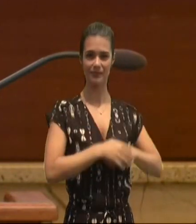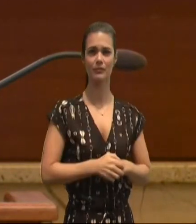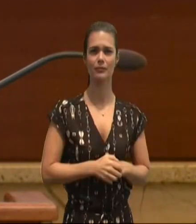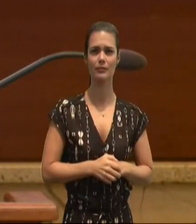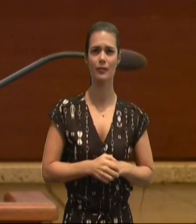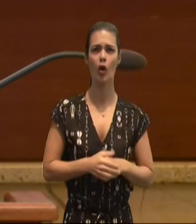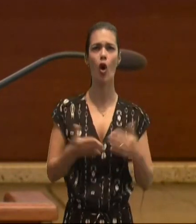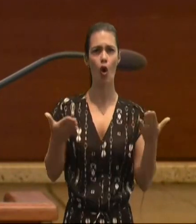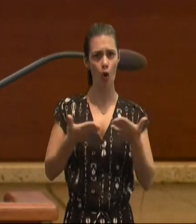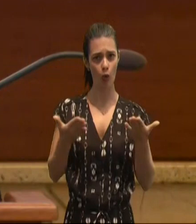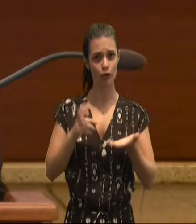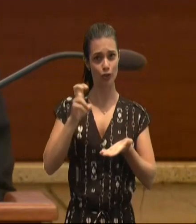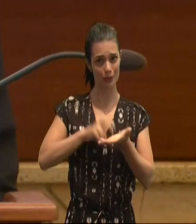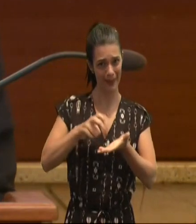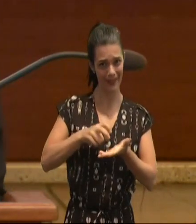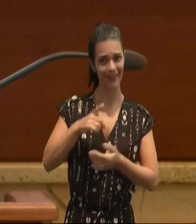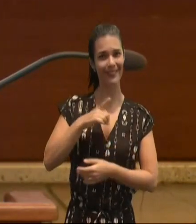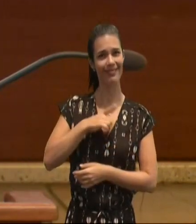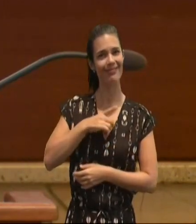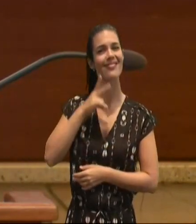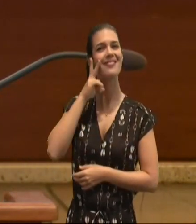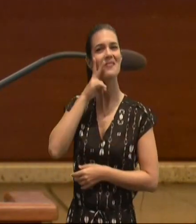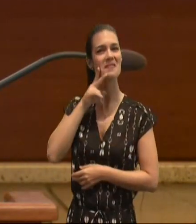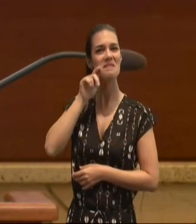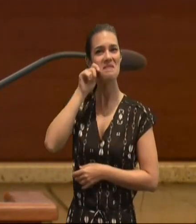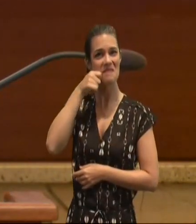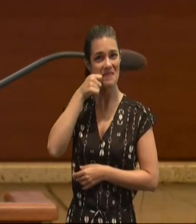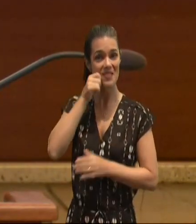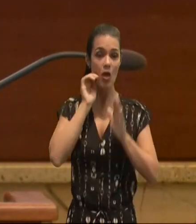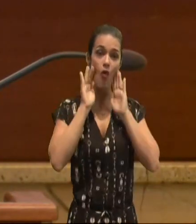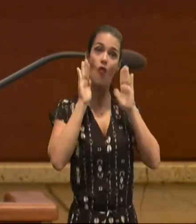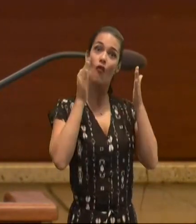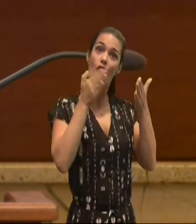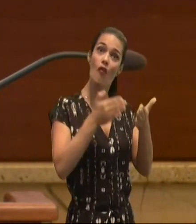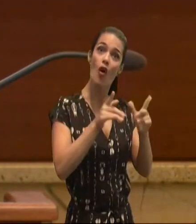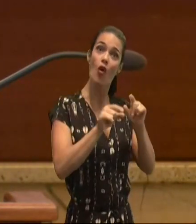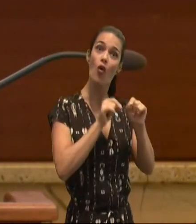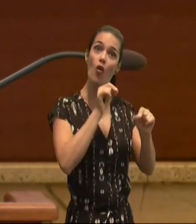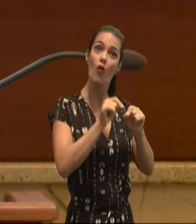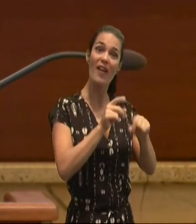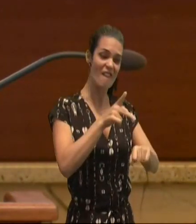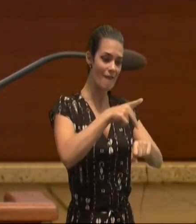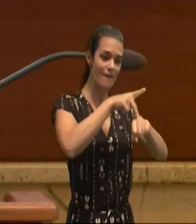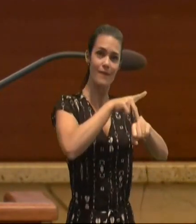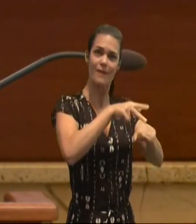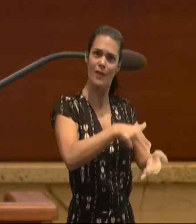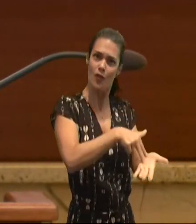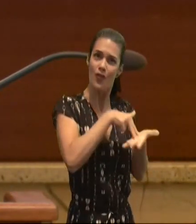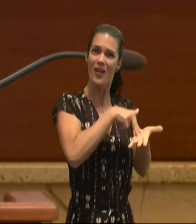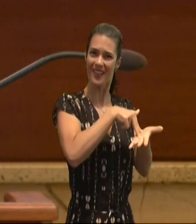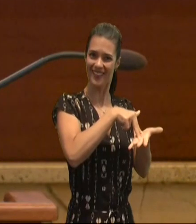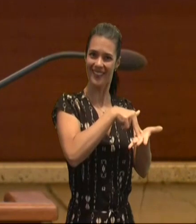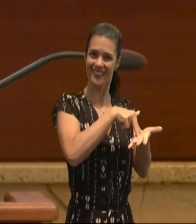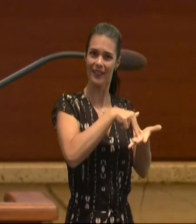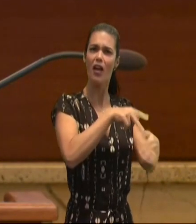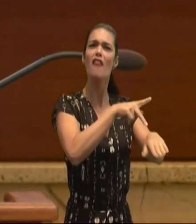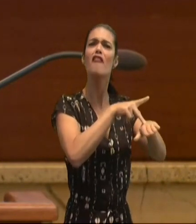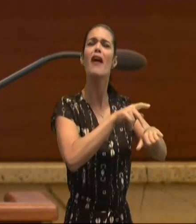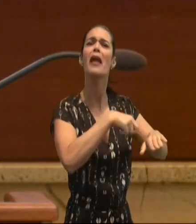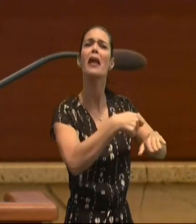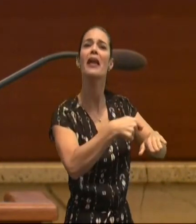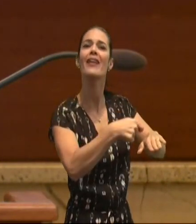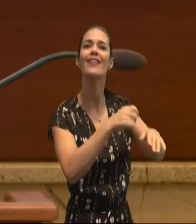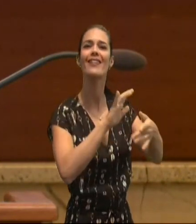Senhor, que toda a nossa atenção para este tema, firmados na rocha, que é o nosso Deus, a rocha